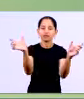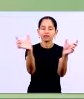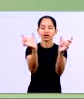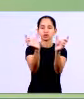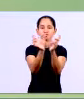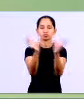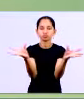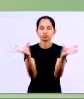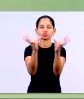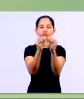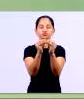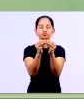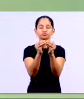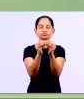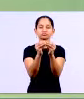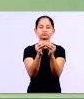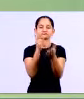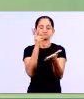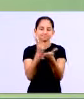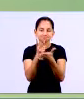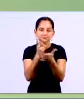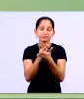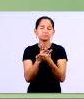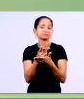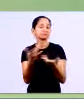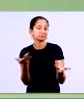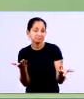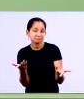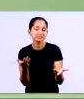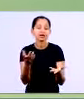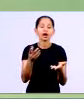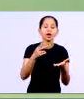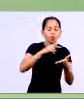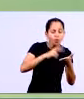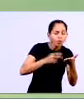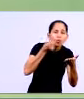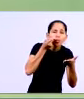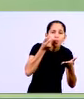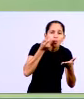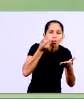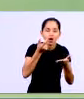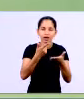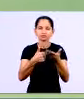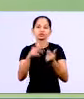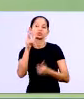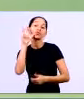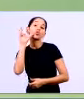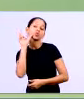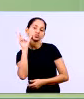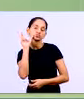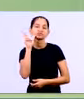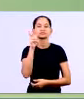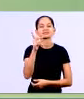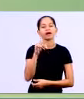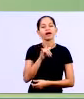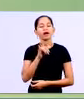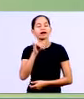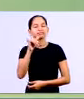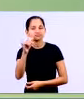aglutinar, vai se unir, ok? Semi-analfabeto sem hífen, anteontem sem hífen, antiaéreo sem